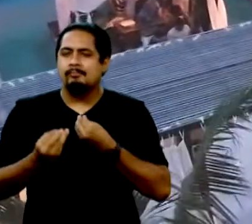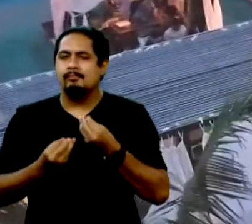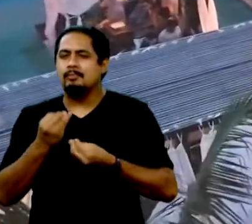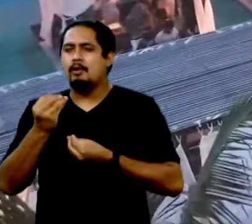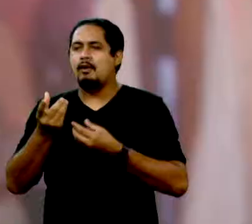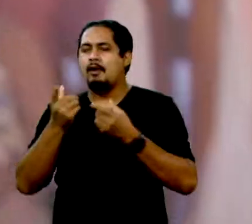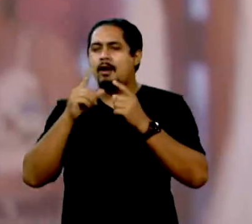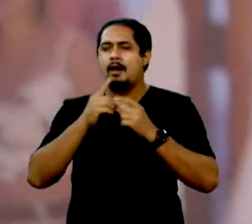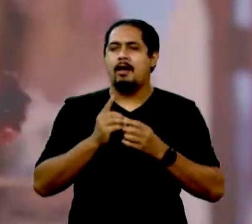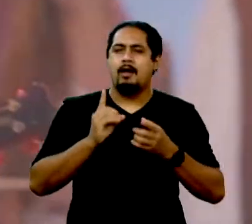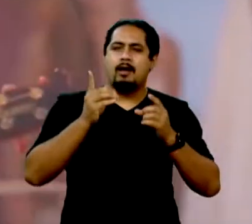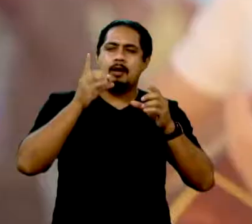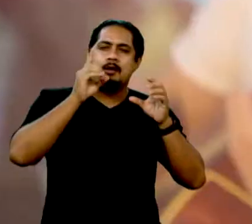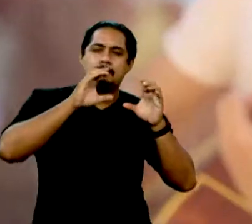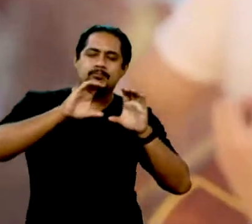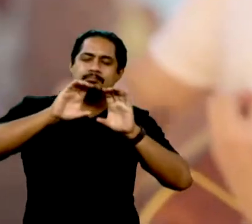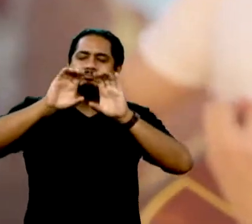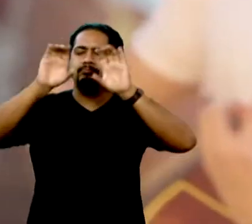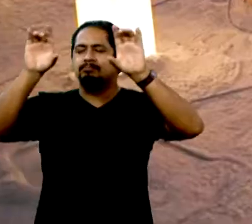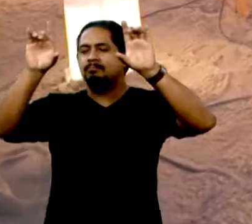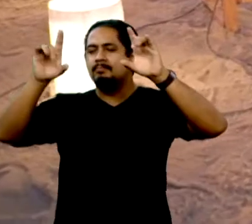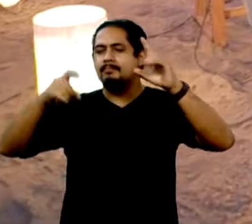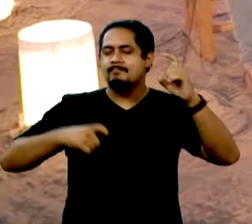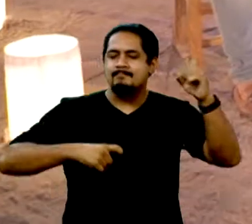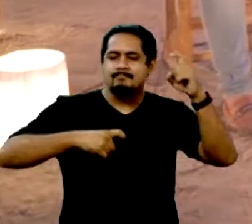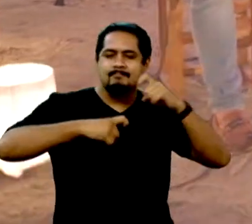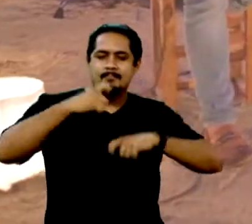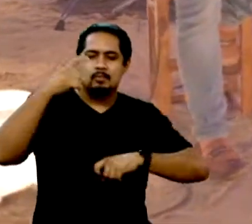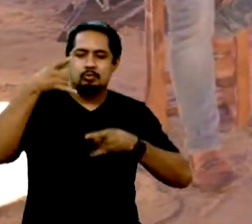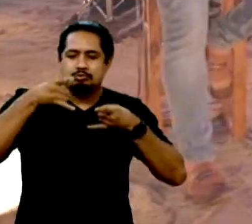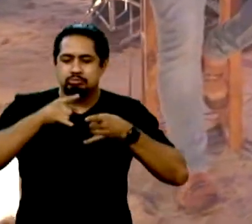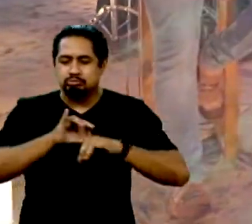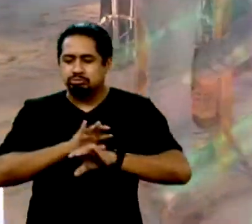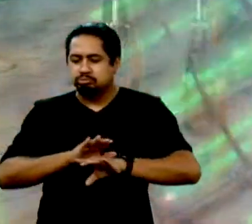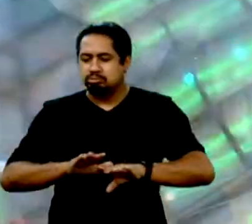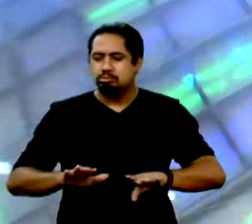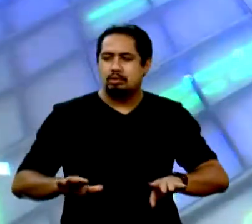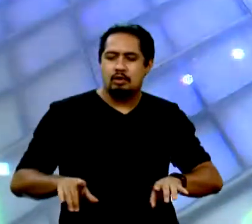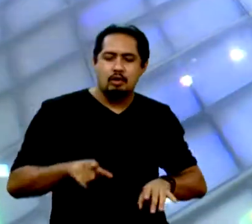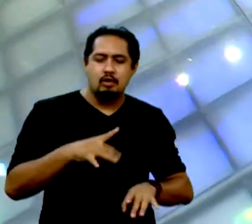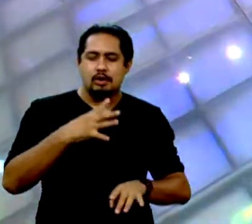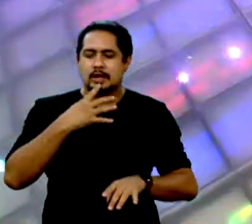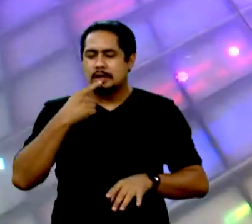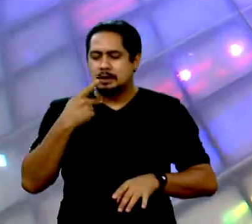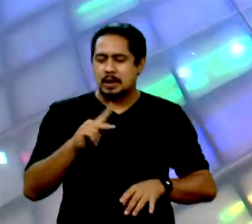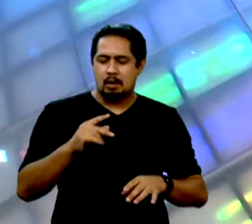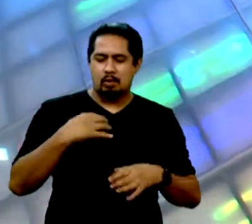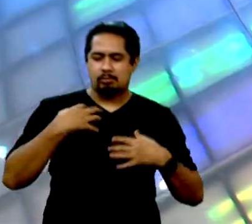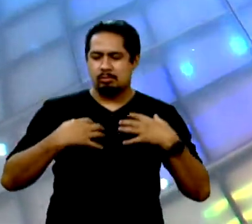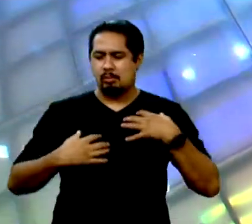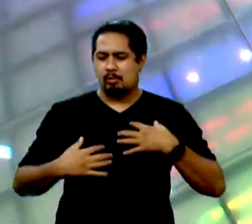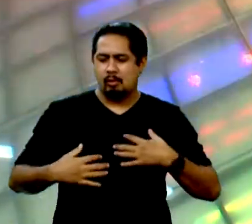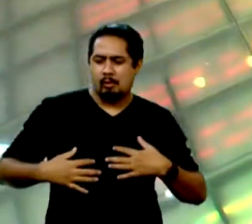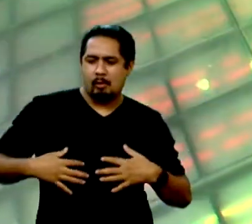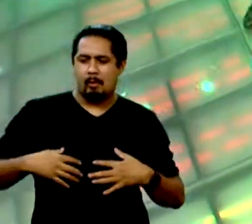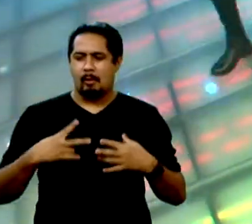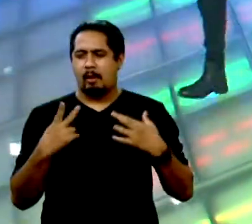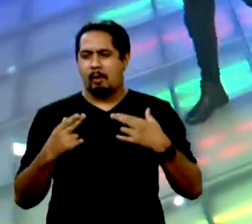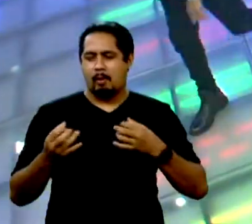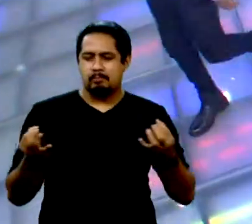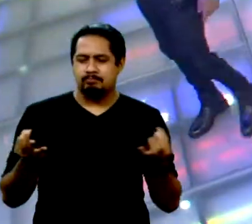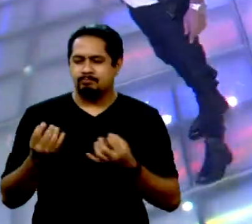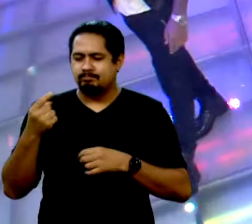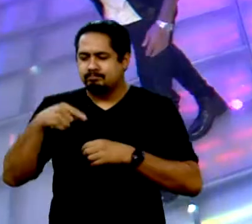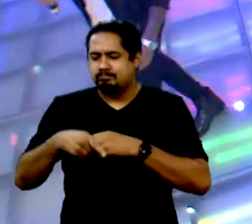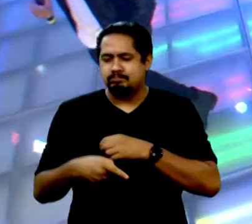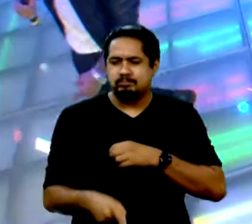céu, fazendo amor no chão. Eu conheço teu corpo como a palma da minha mão. Pra que ficar dizendo